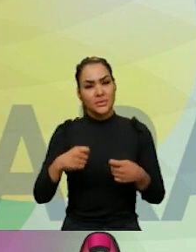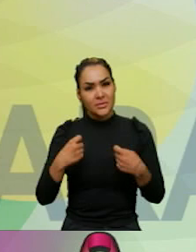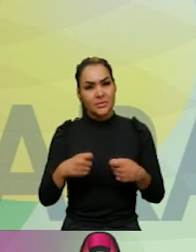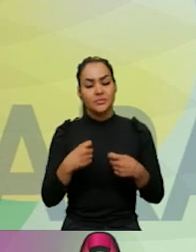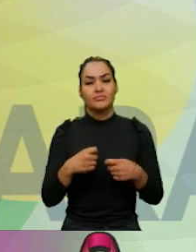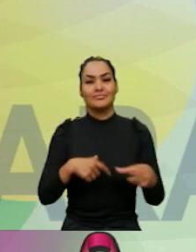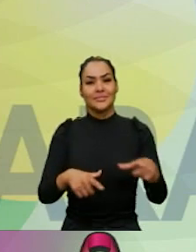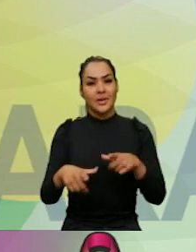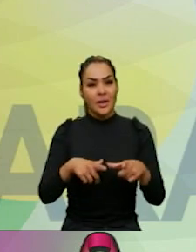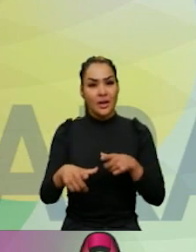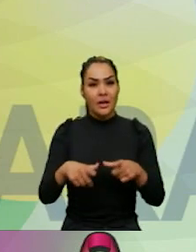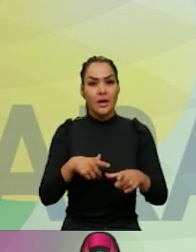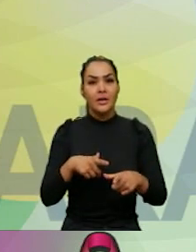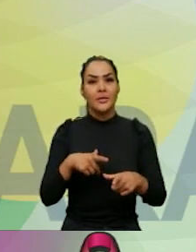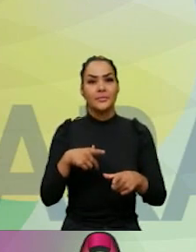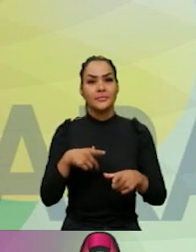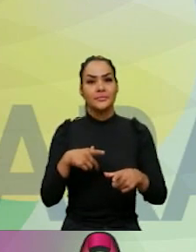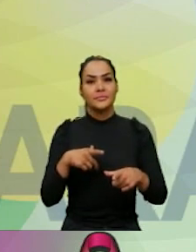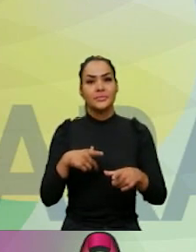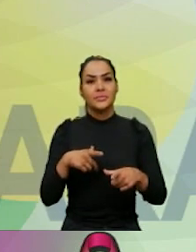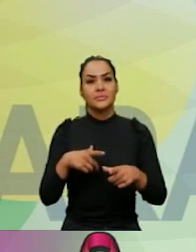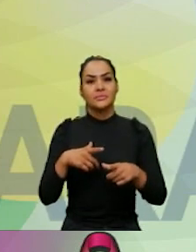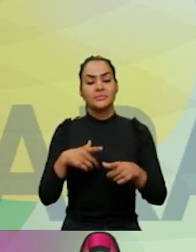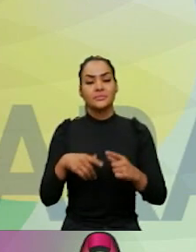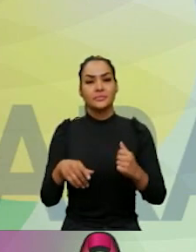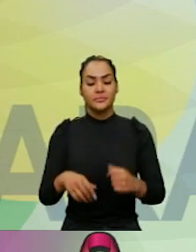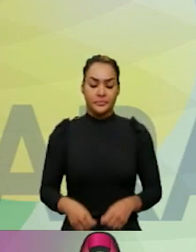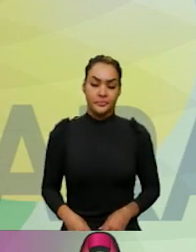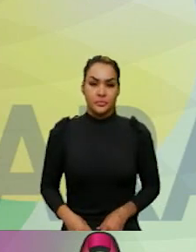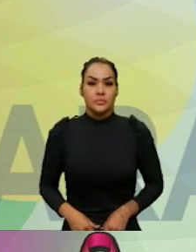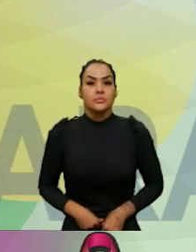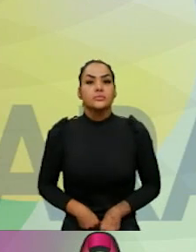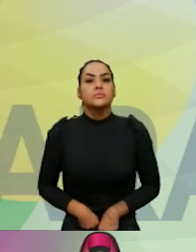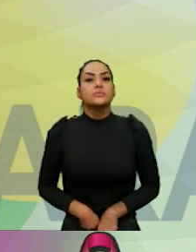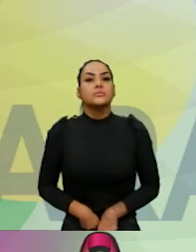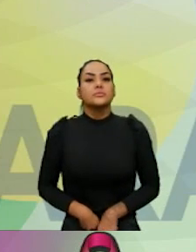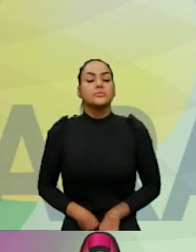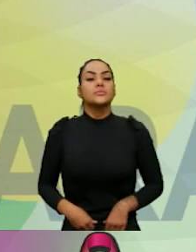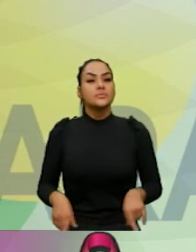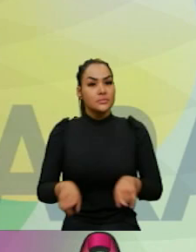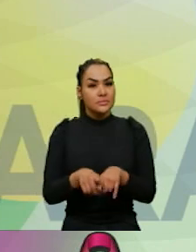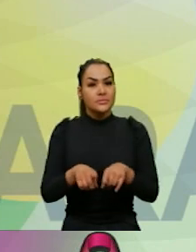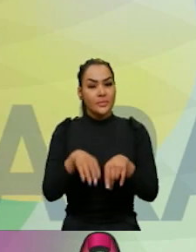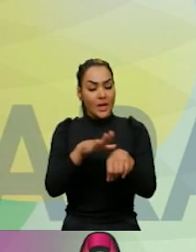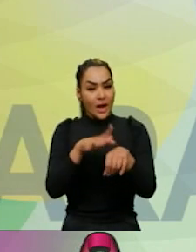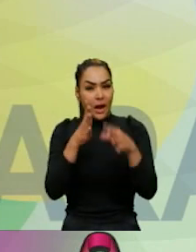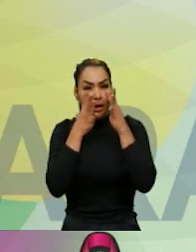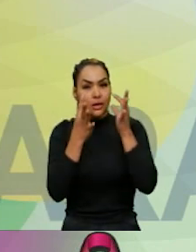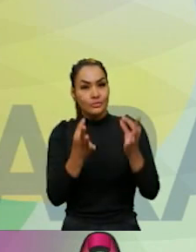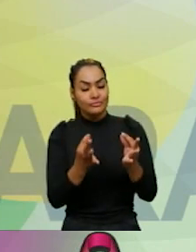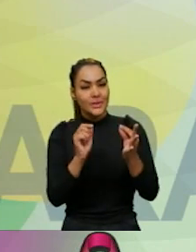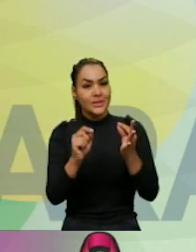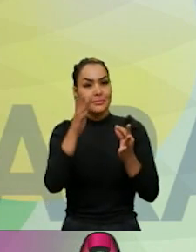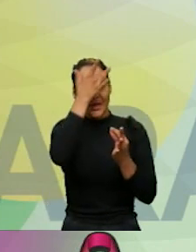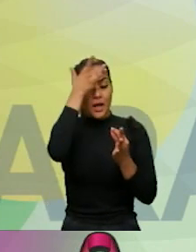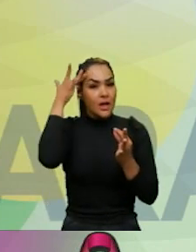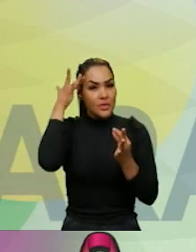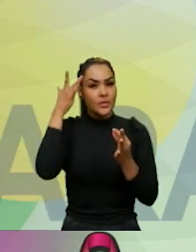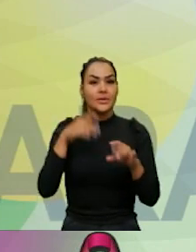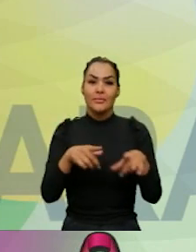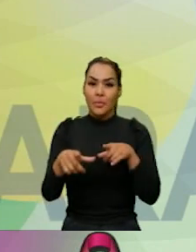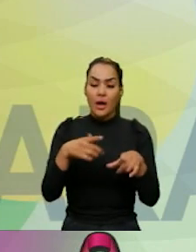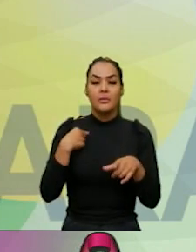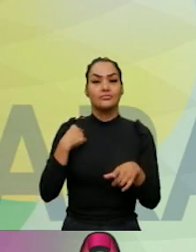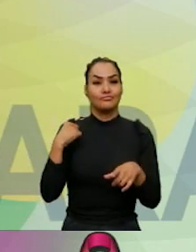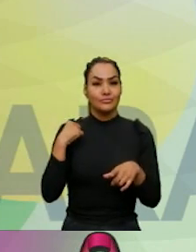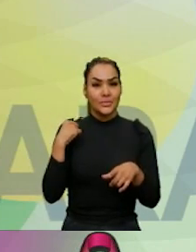essas ações, expor as pessoas, chamar a atenção para essas pessoas, para que o voluntariado